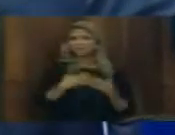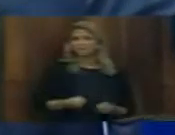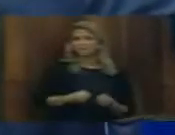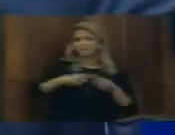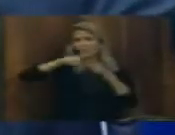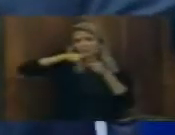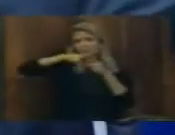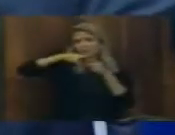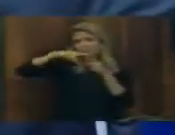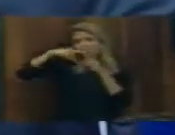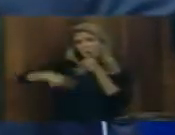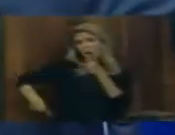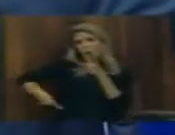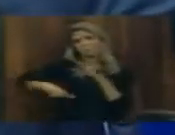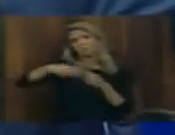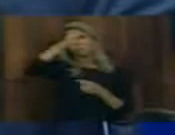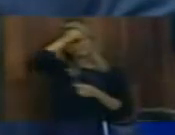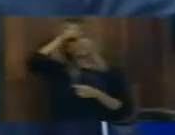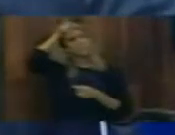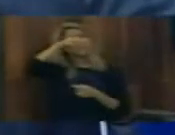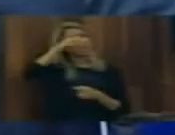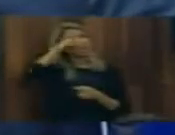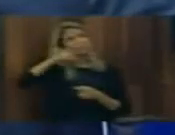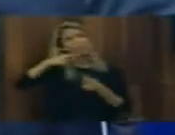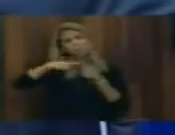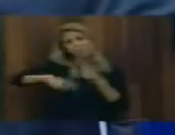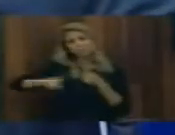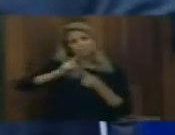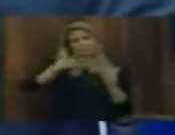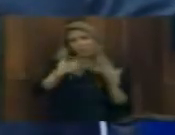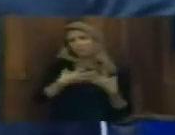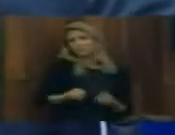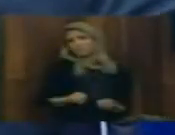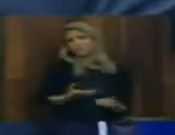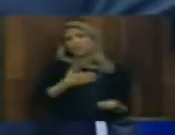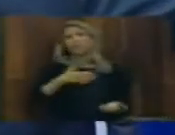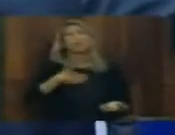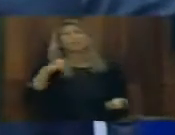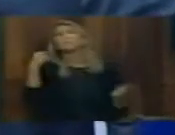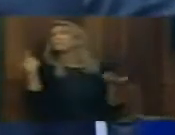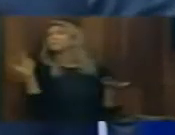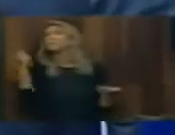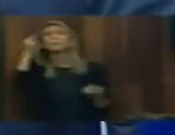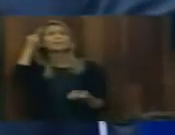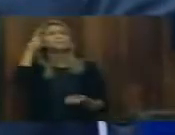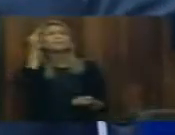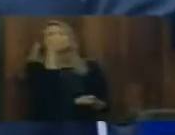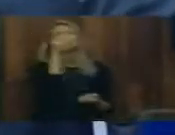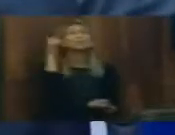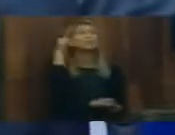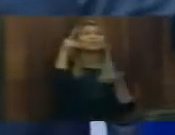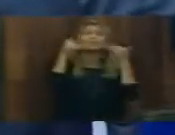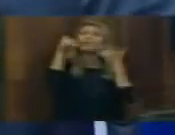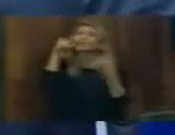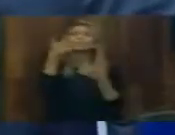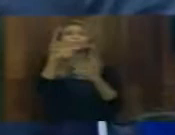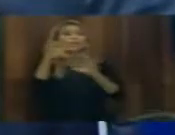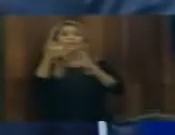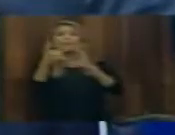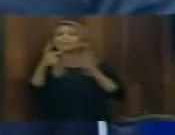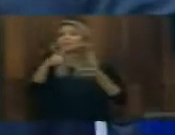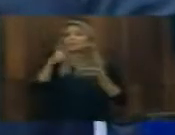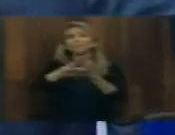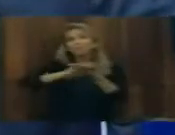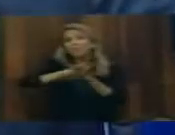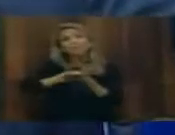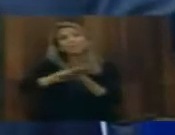pensando, será que nós estamos, não temos telefone, não temos fax, não temos mídia, não temos WhatsApp,